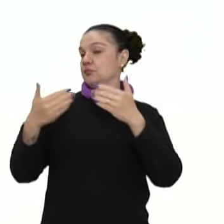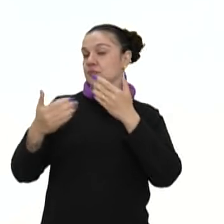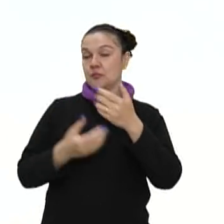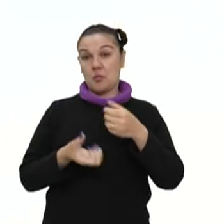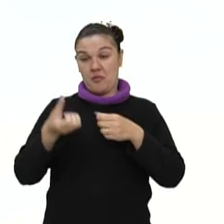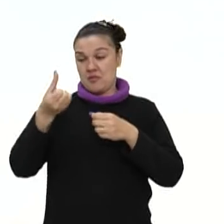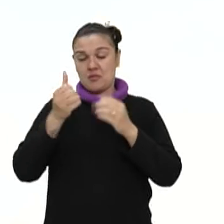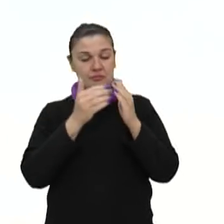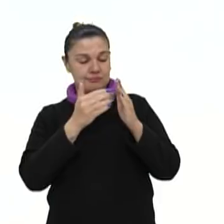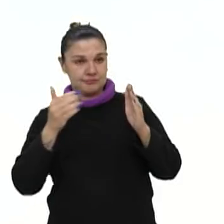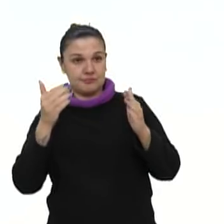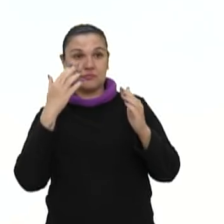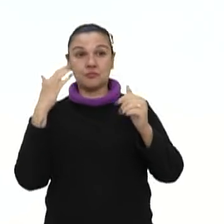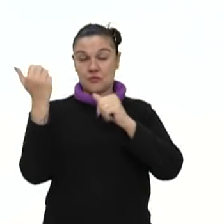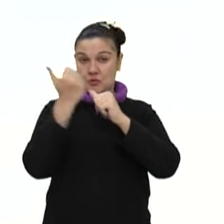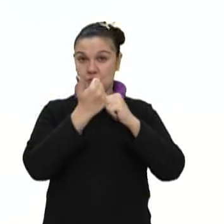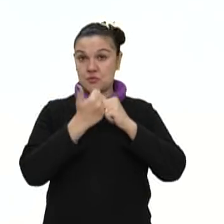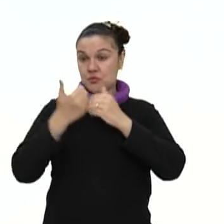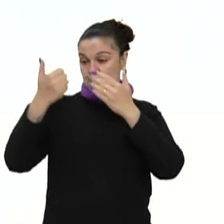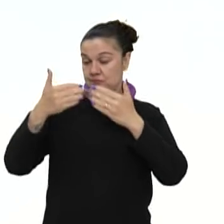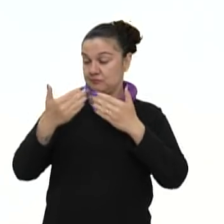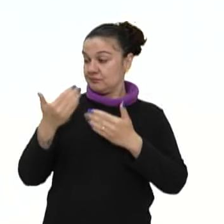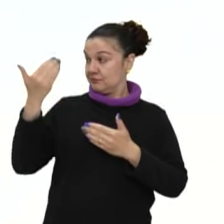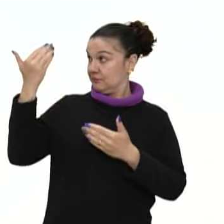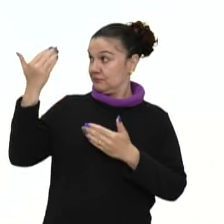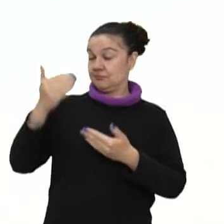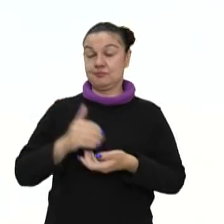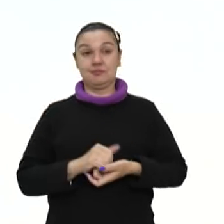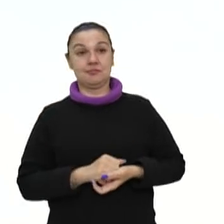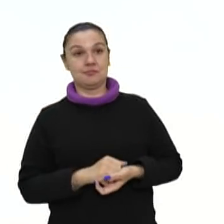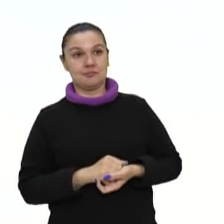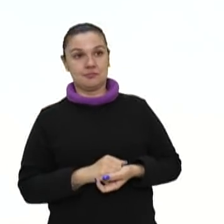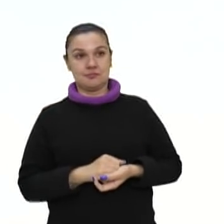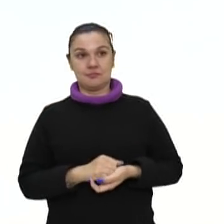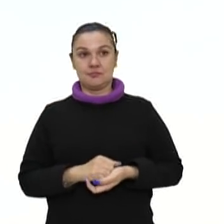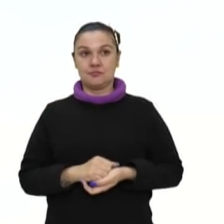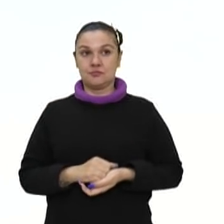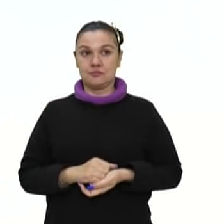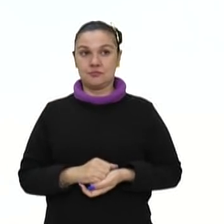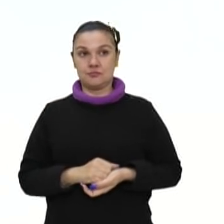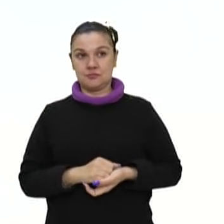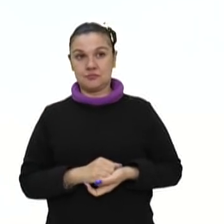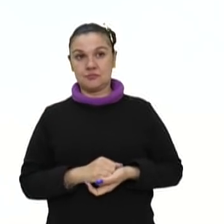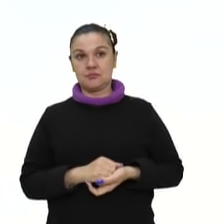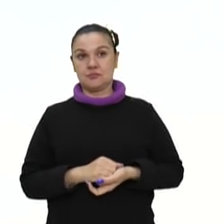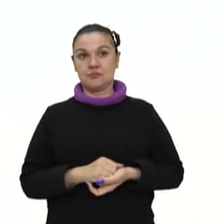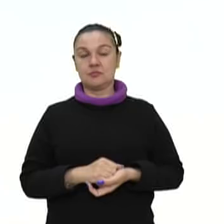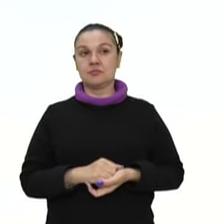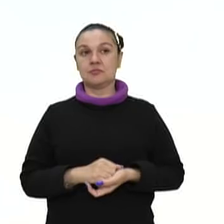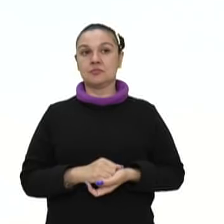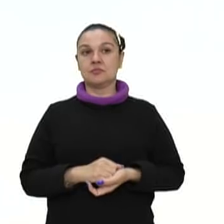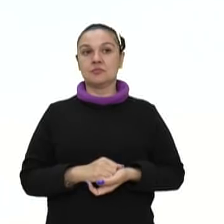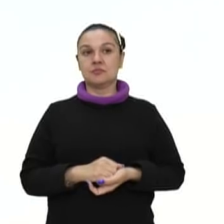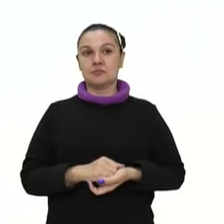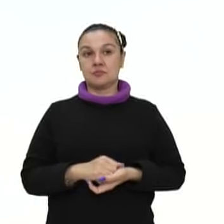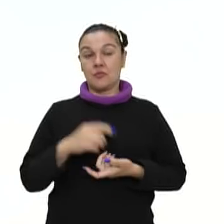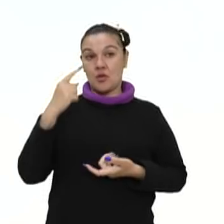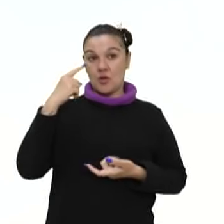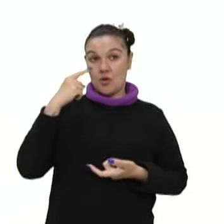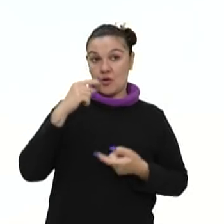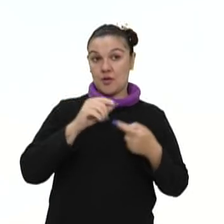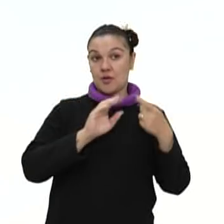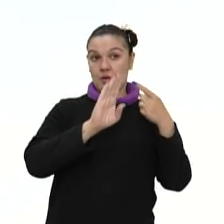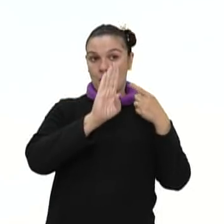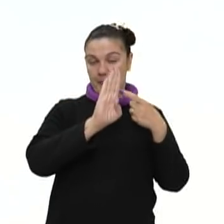Ok? Então, substituímos, ficou menos 5 elevado ao quadrado, menos 4 vezes 1 vezes 6, né? Perceba que o B